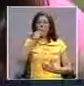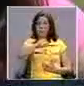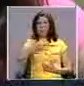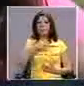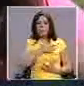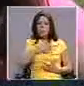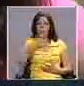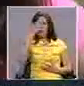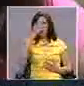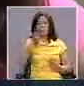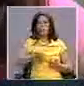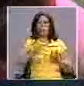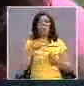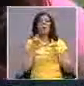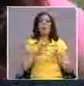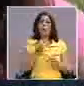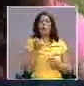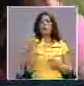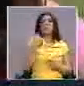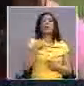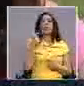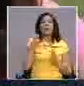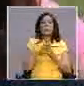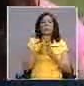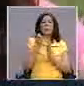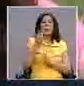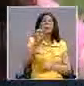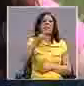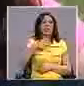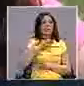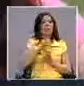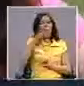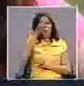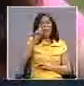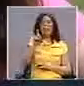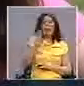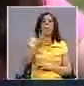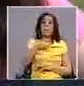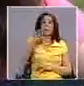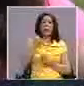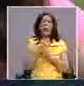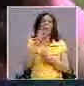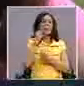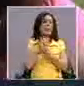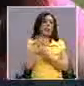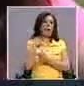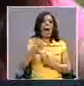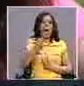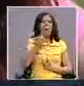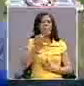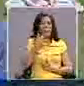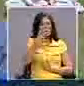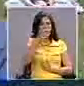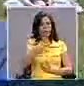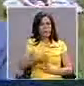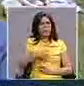física, porque eu comecei a fazer há pouquinho tempo. Só fiz esta, foi a sexta sessão, mas como tenho problemas de coluna, sinto bastante que me melhoras